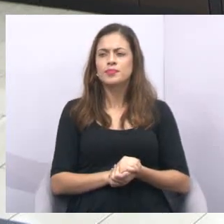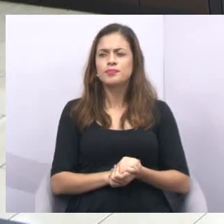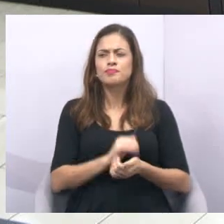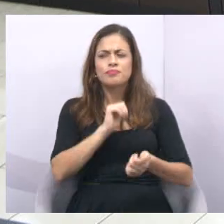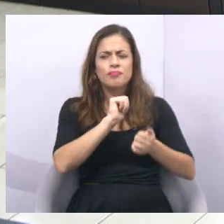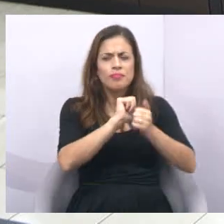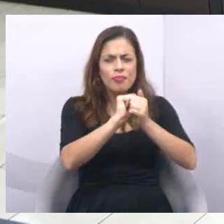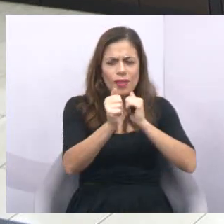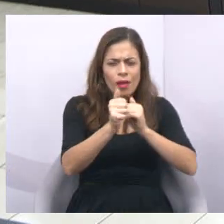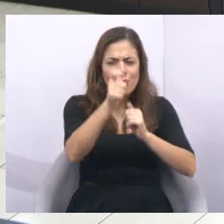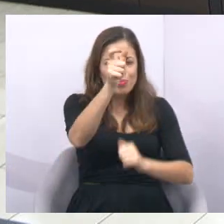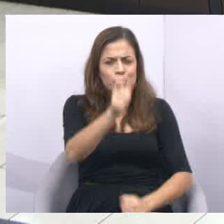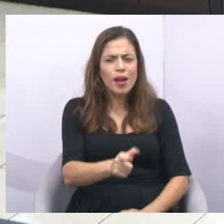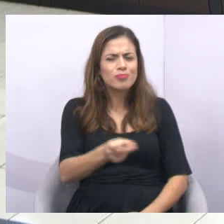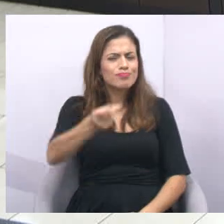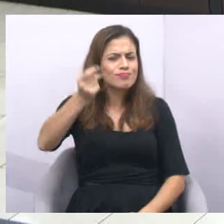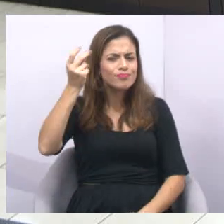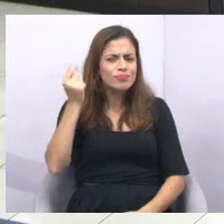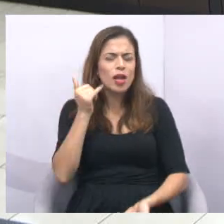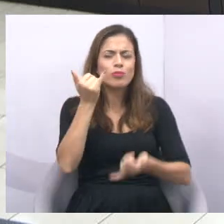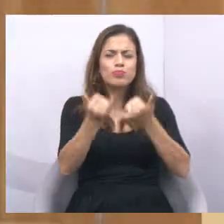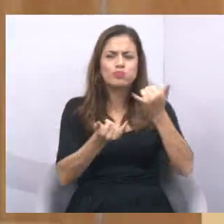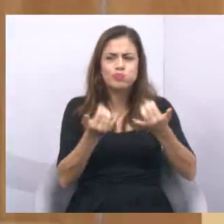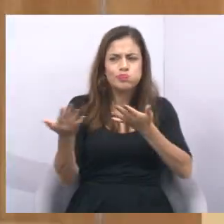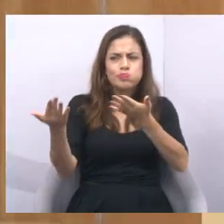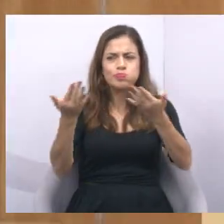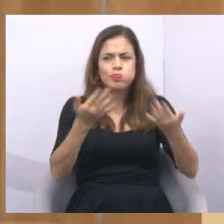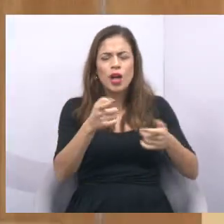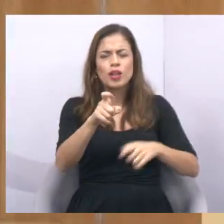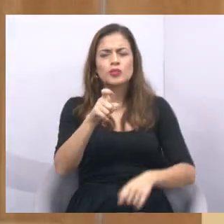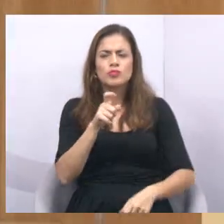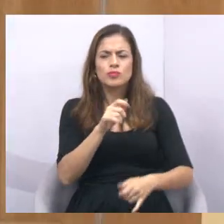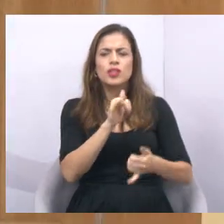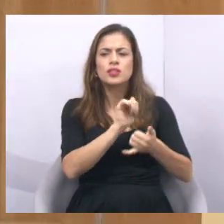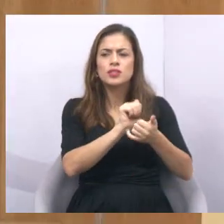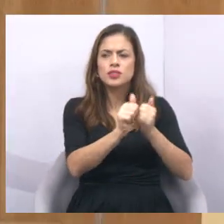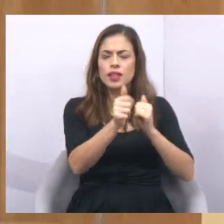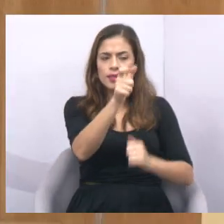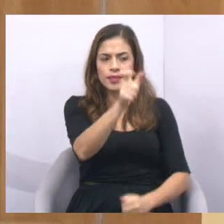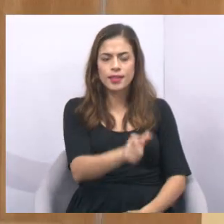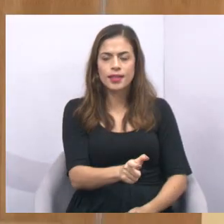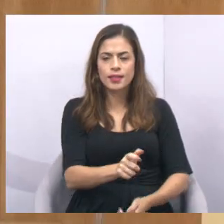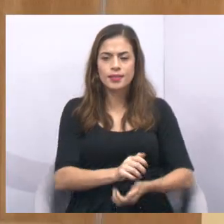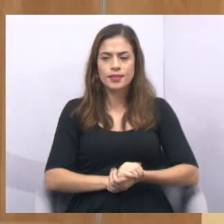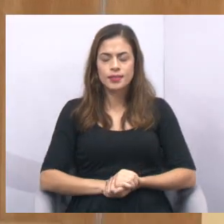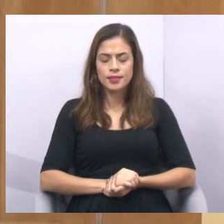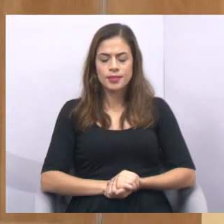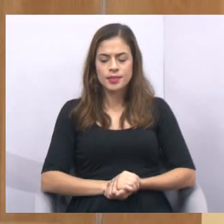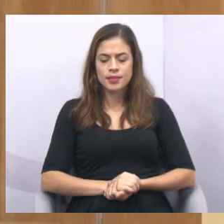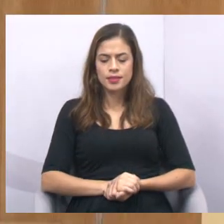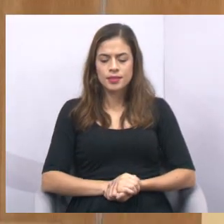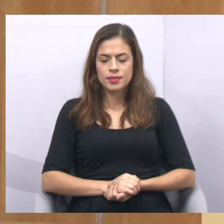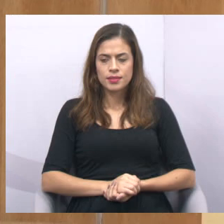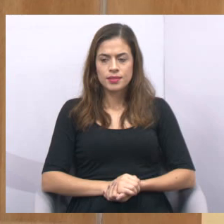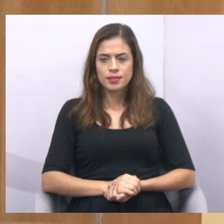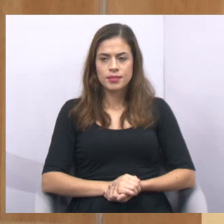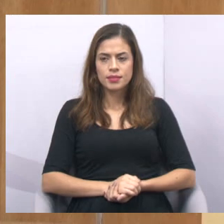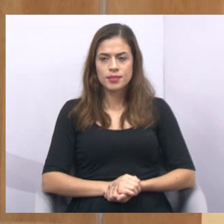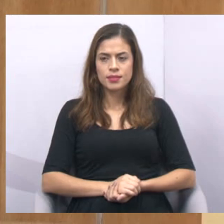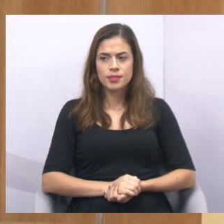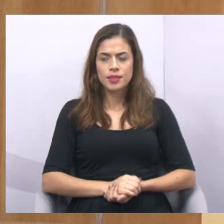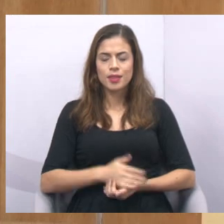que foi atleta, que joga ainda, os atletas, os ex-atletas, para mim é uma satisfação muito